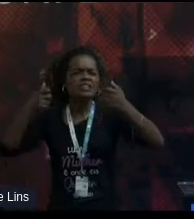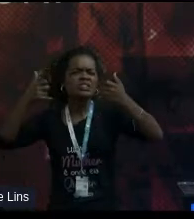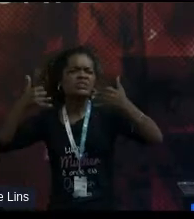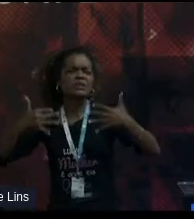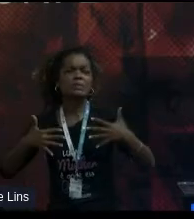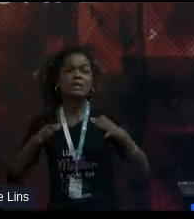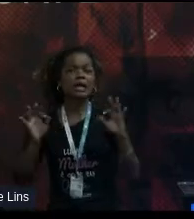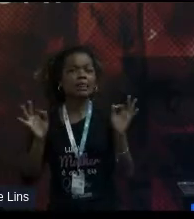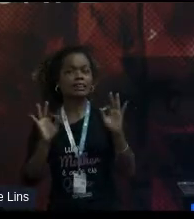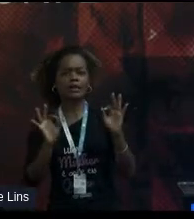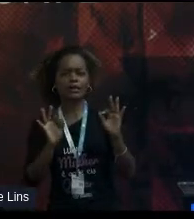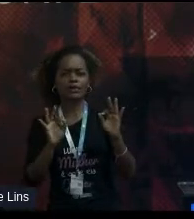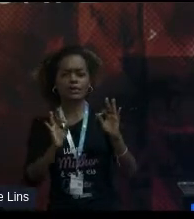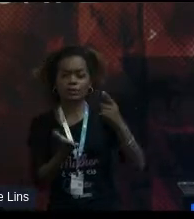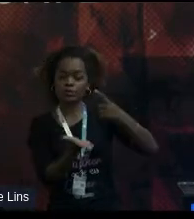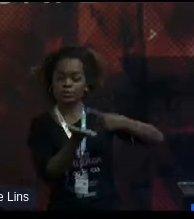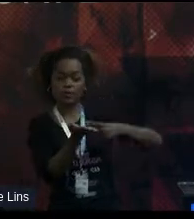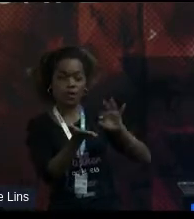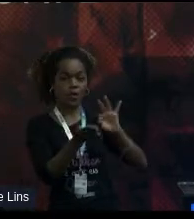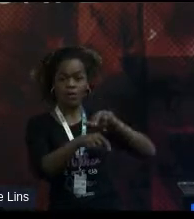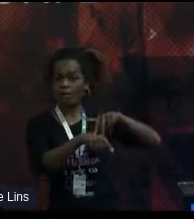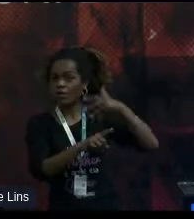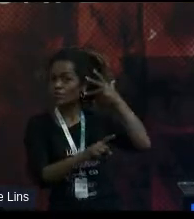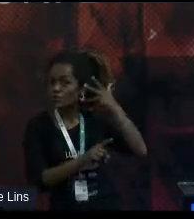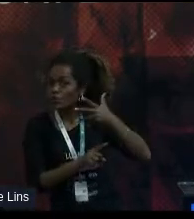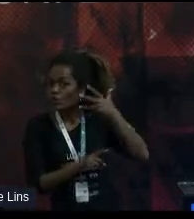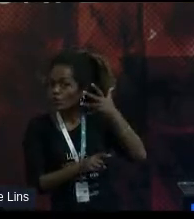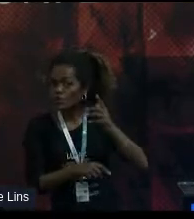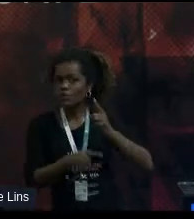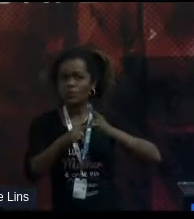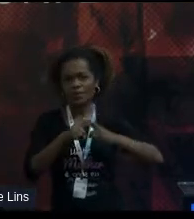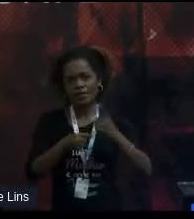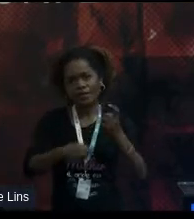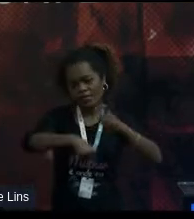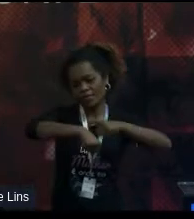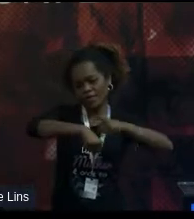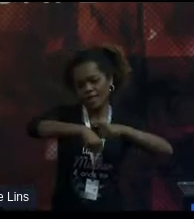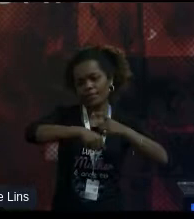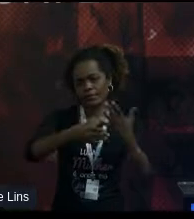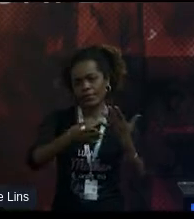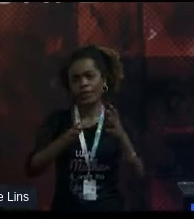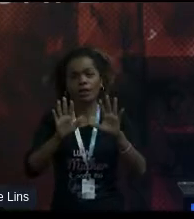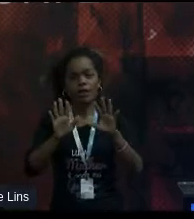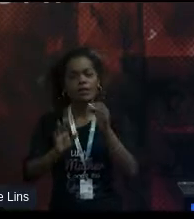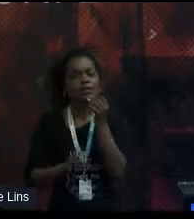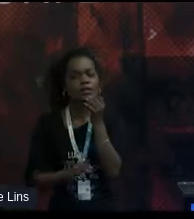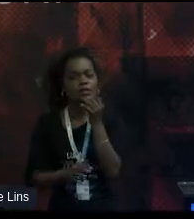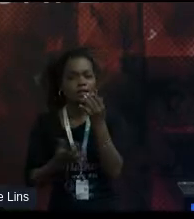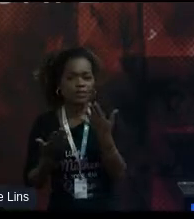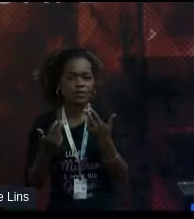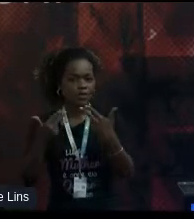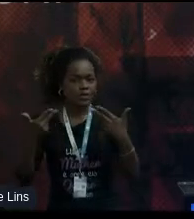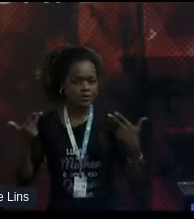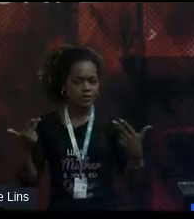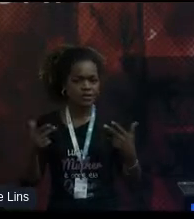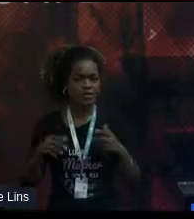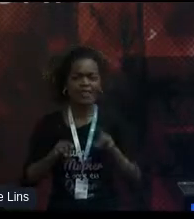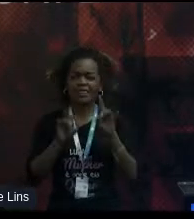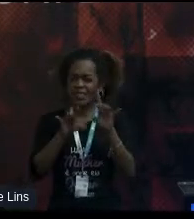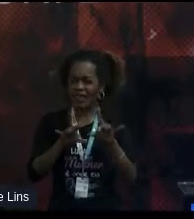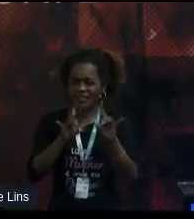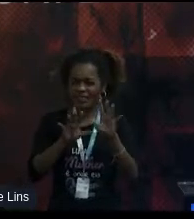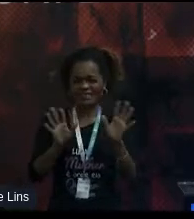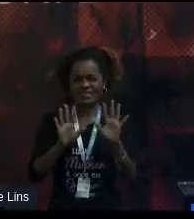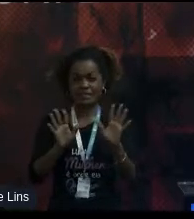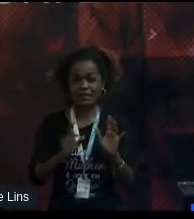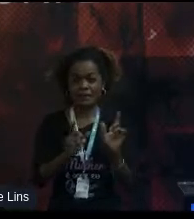do escopo dessa nossa fala de hoje, por questões de tempo e tudo mais. Soluções técnicas, tá? Não vamos trazer aqui nenhuma solução técnica,